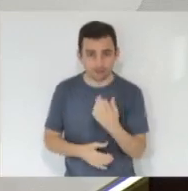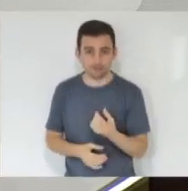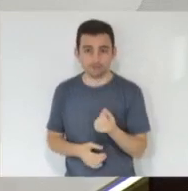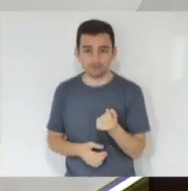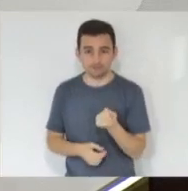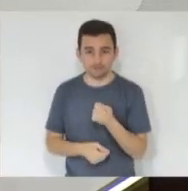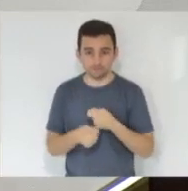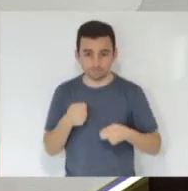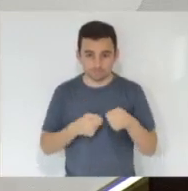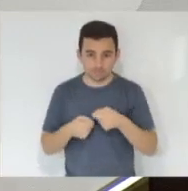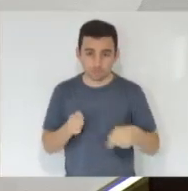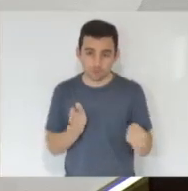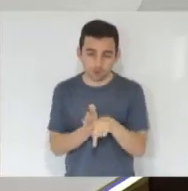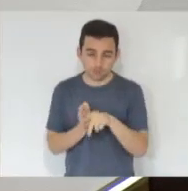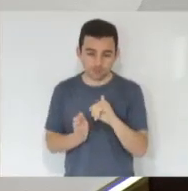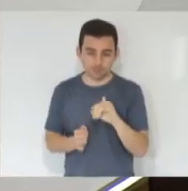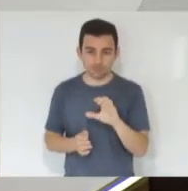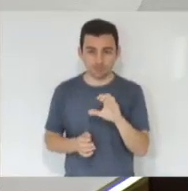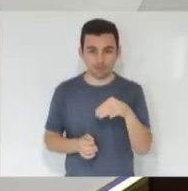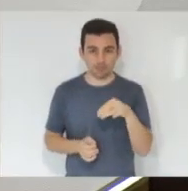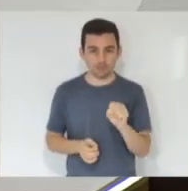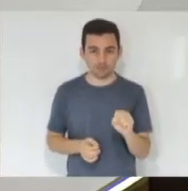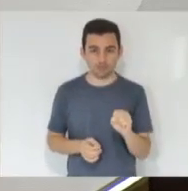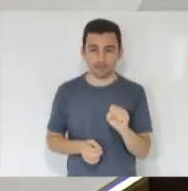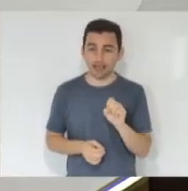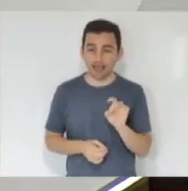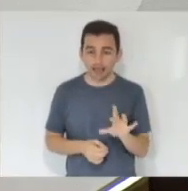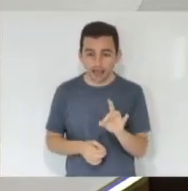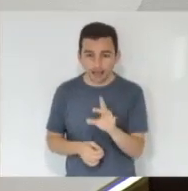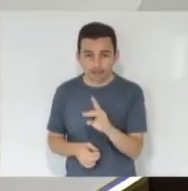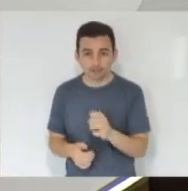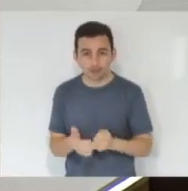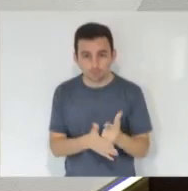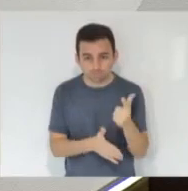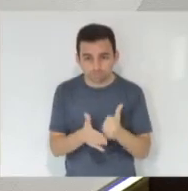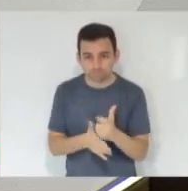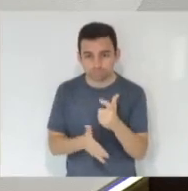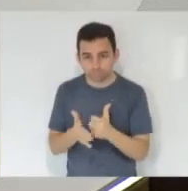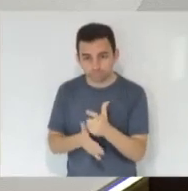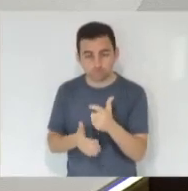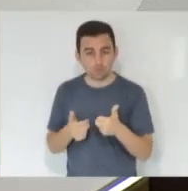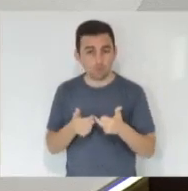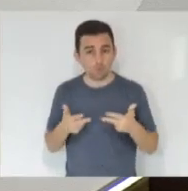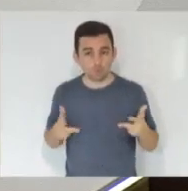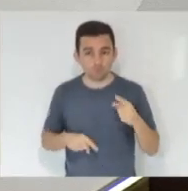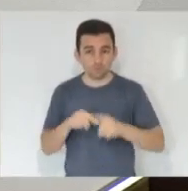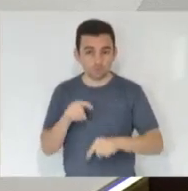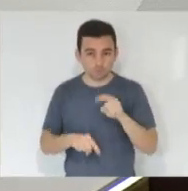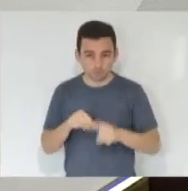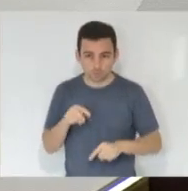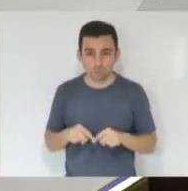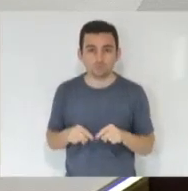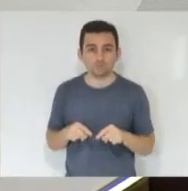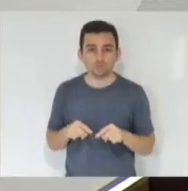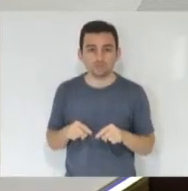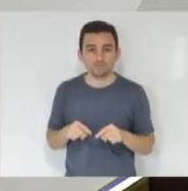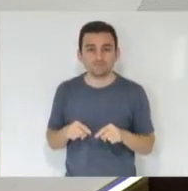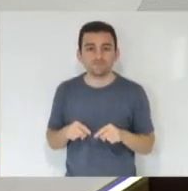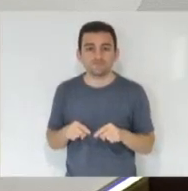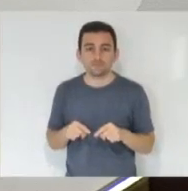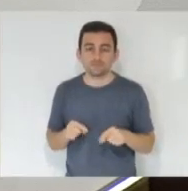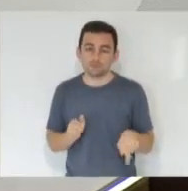valor do ICMS de cada operação de compra de mercadorias, bens ou serviços de